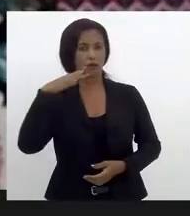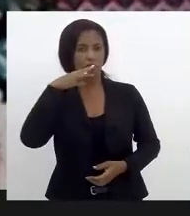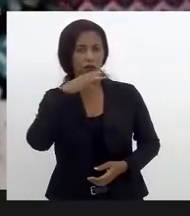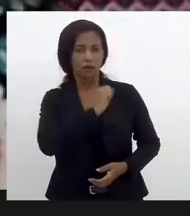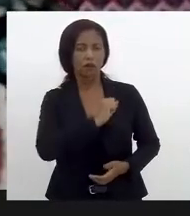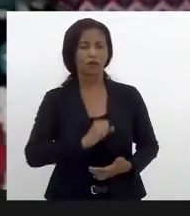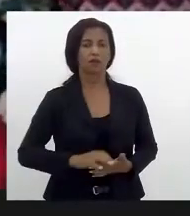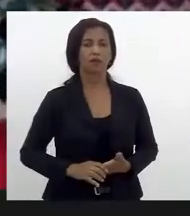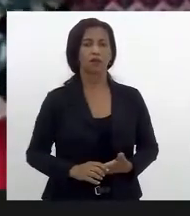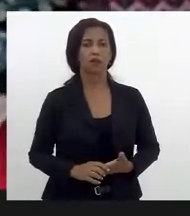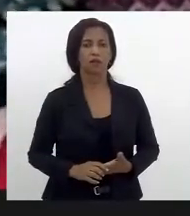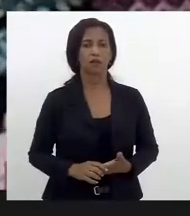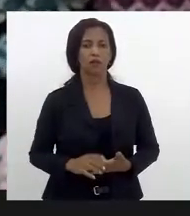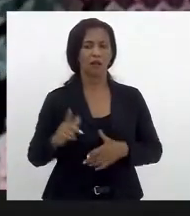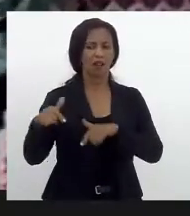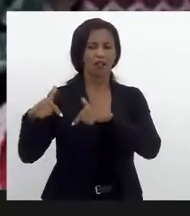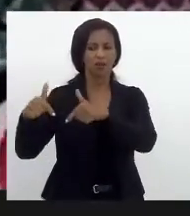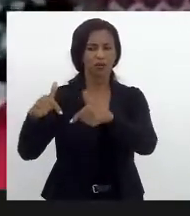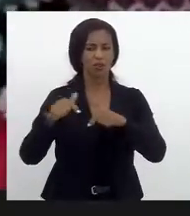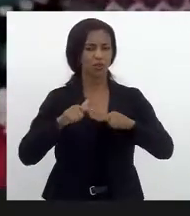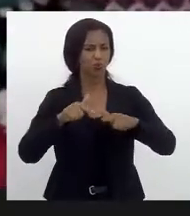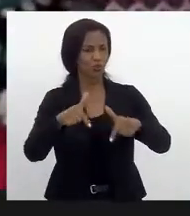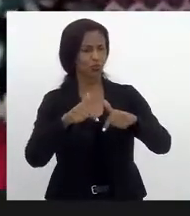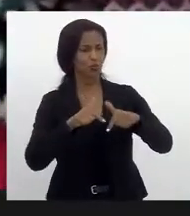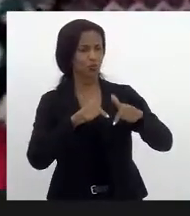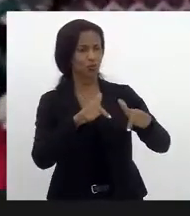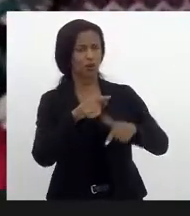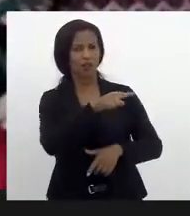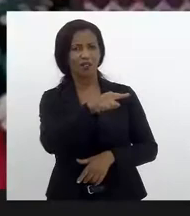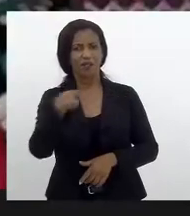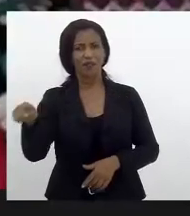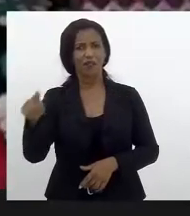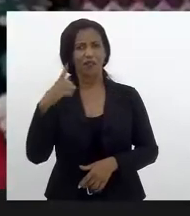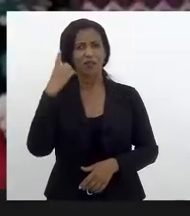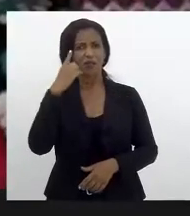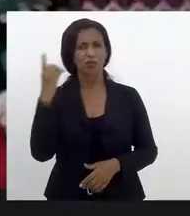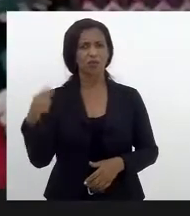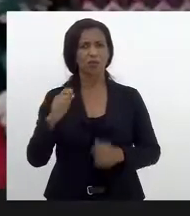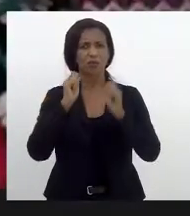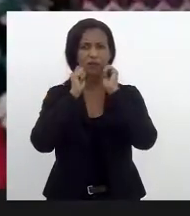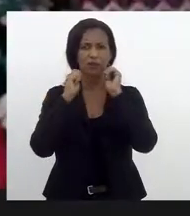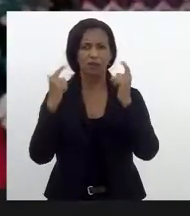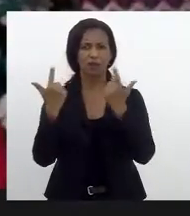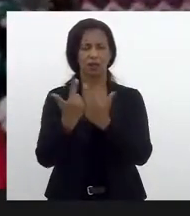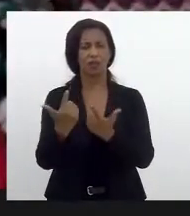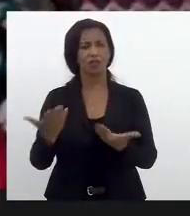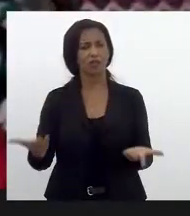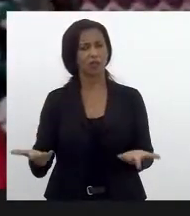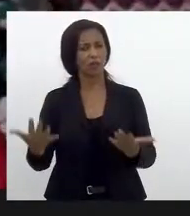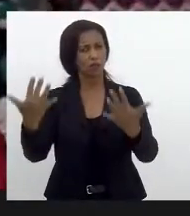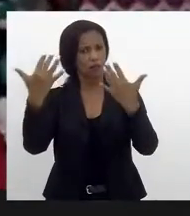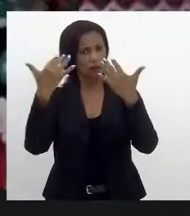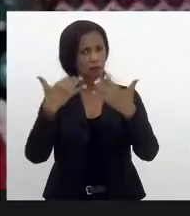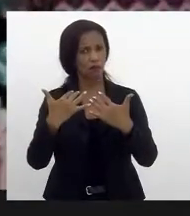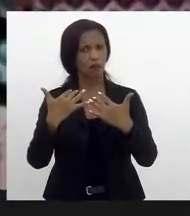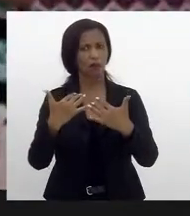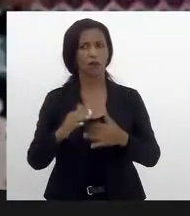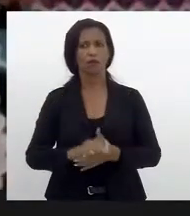percebemos ações como essa vindas dos deputados dessa casa. Então, eu gostaria de chamá-los